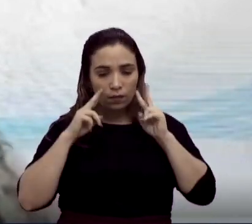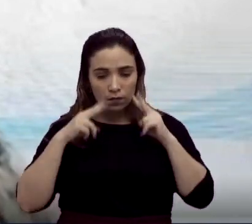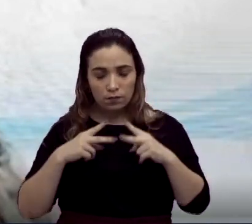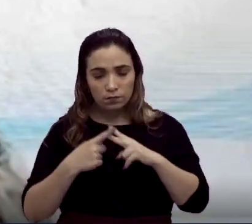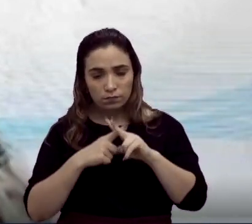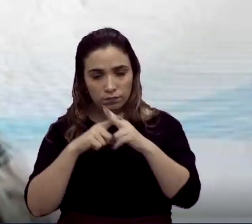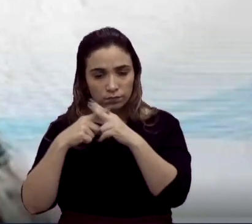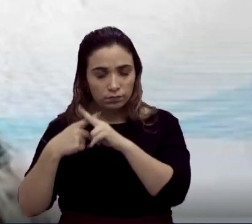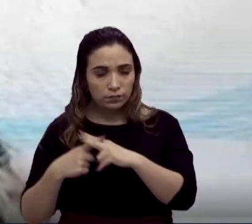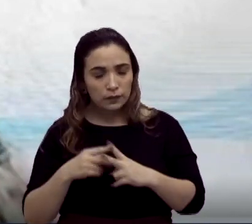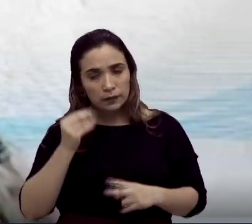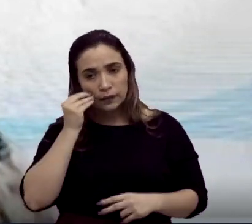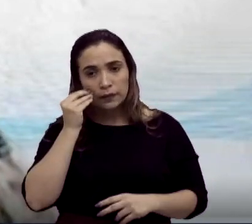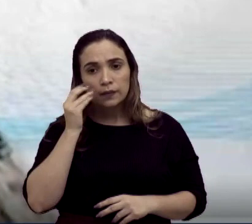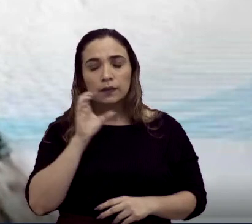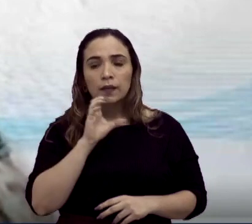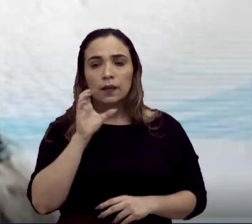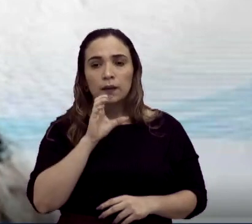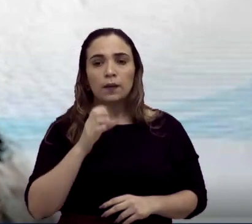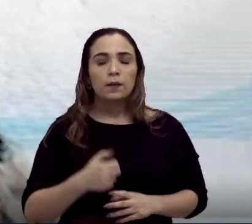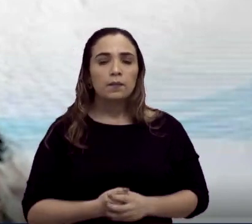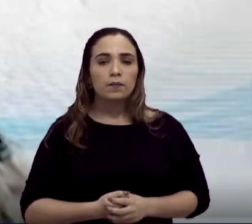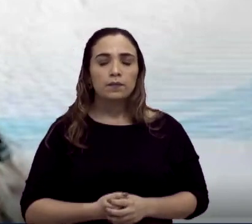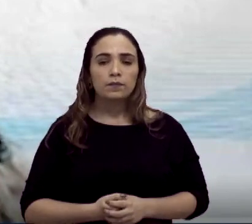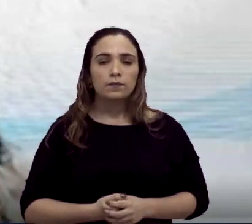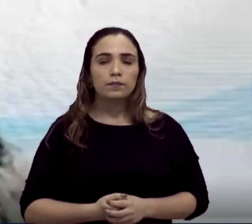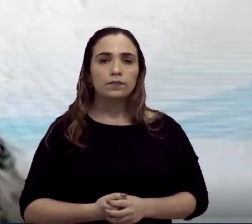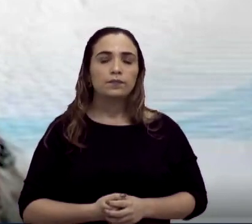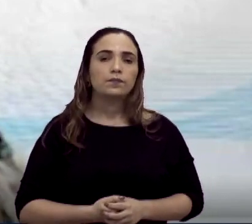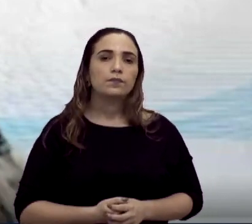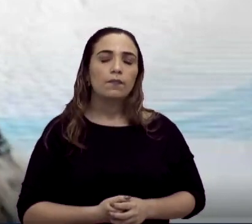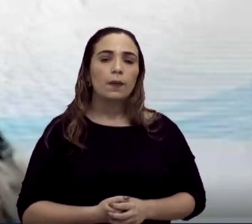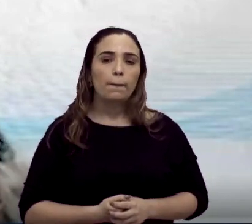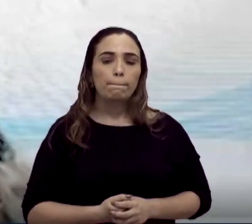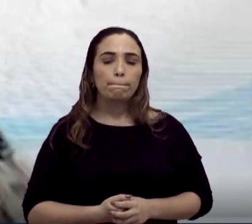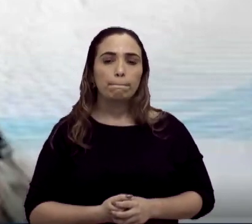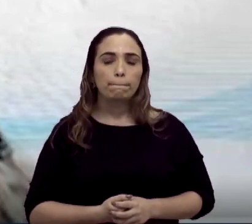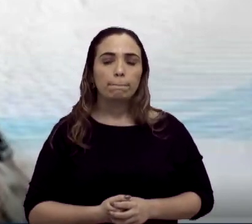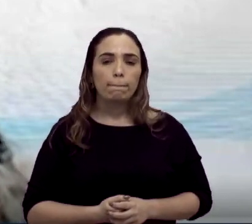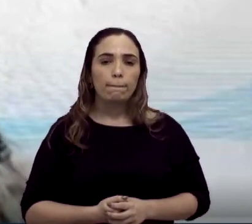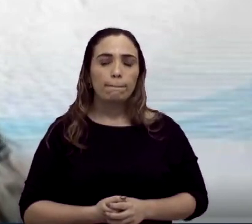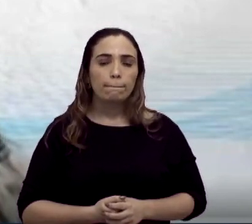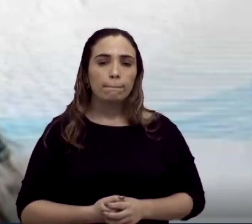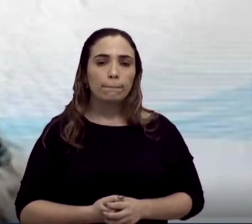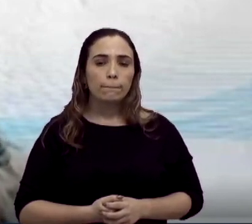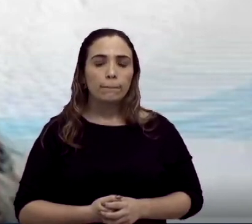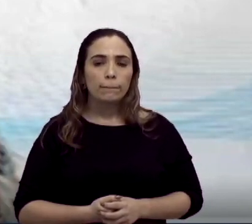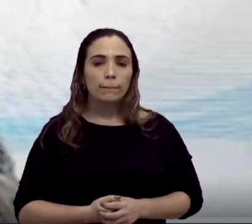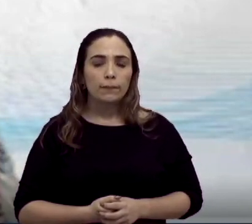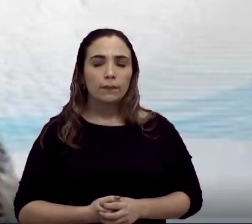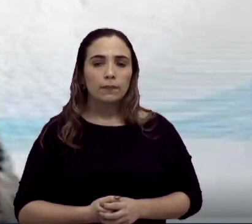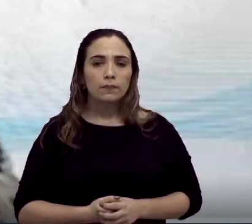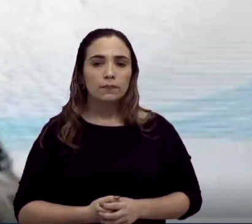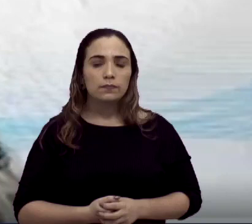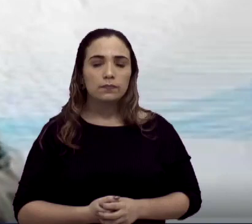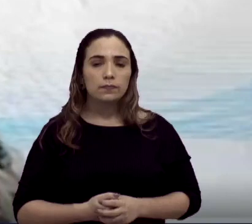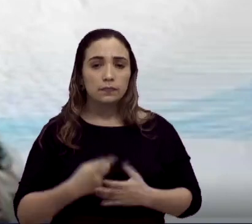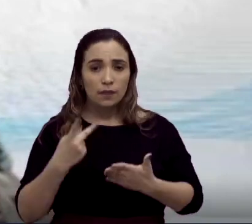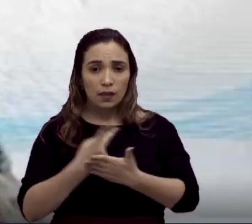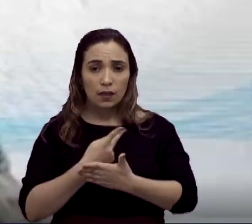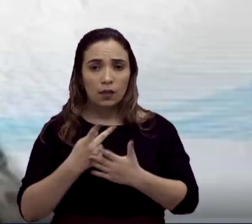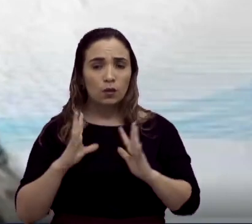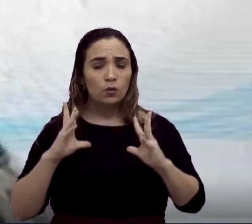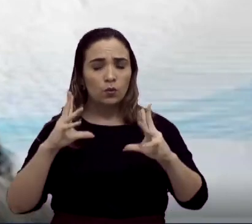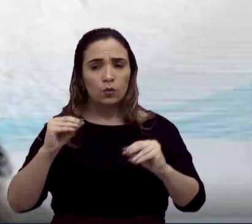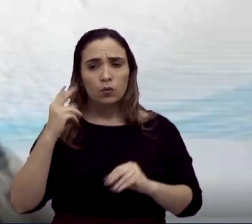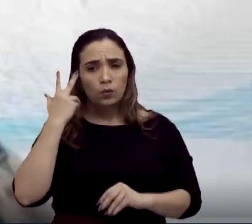corrigir rapidamente. É assim que funciona, né? Então, a gente errar, todo mundo erra,